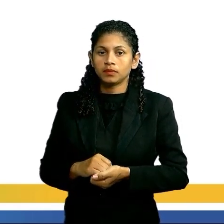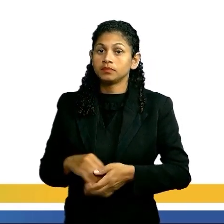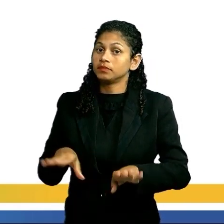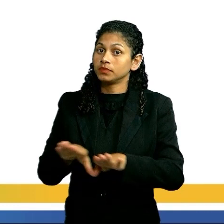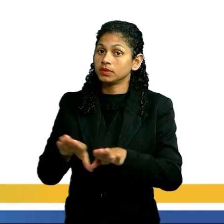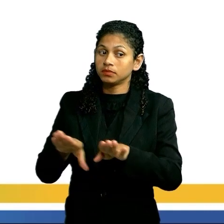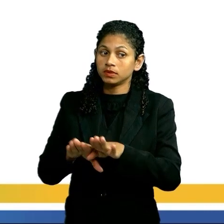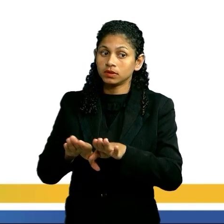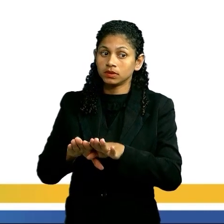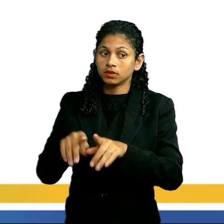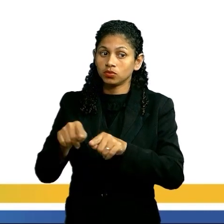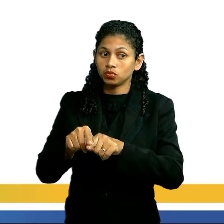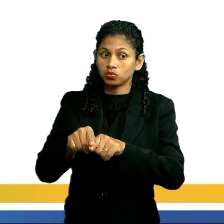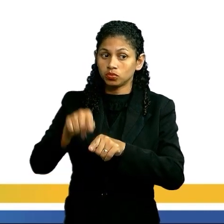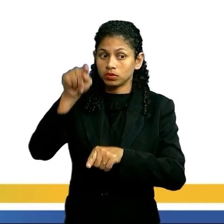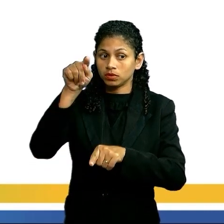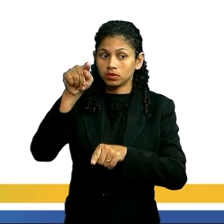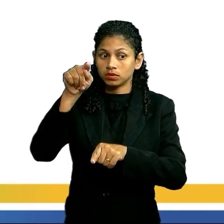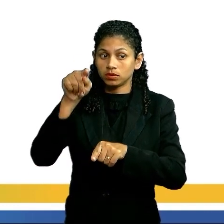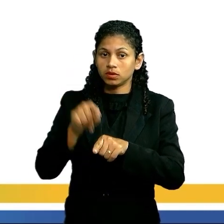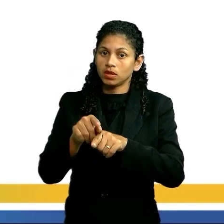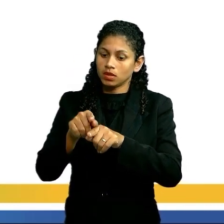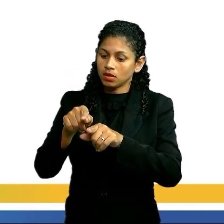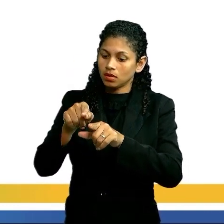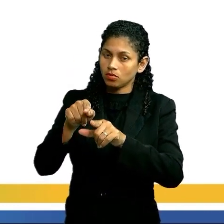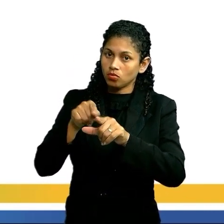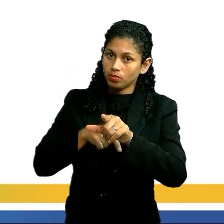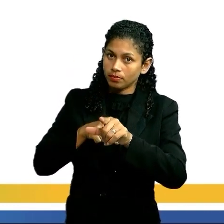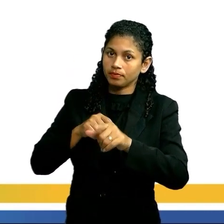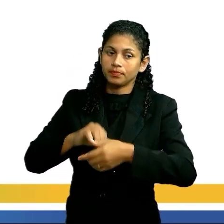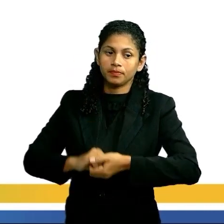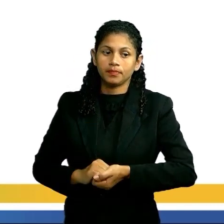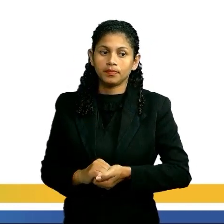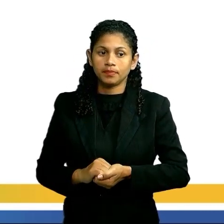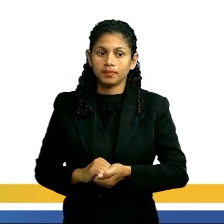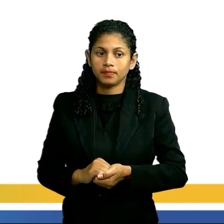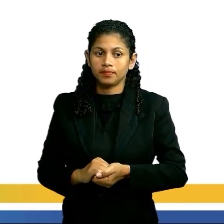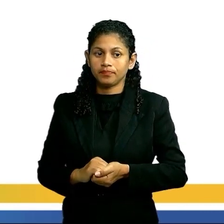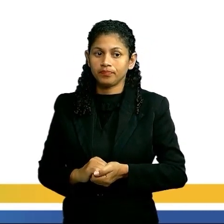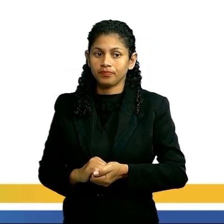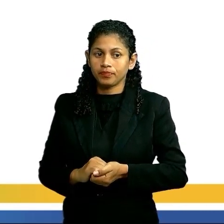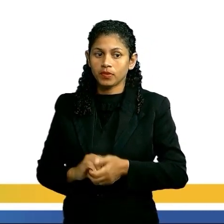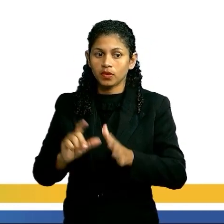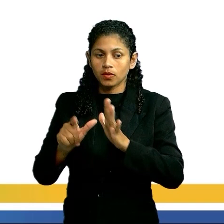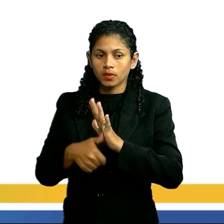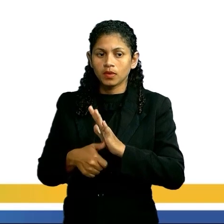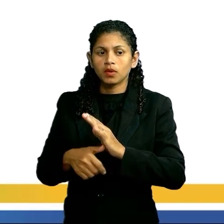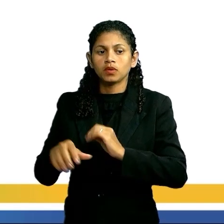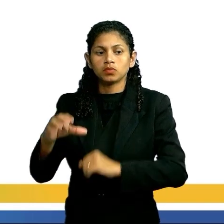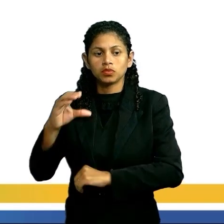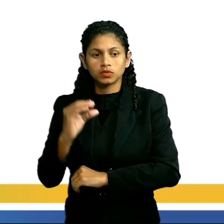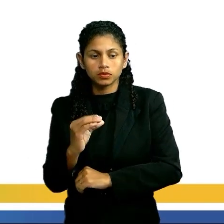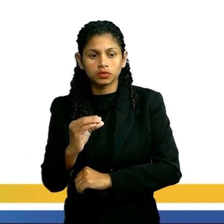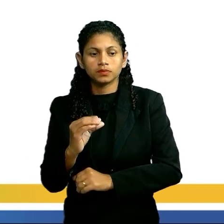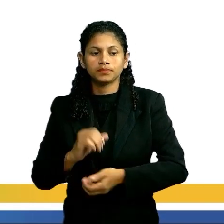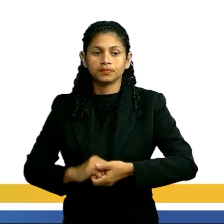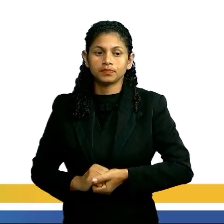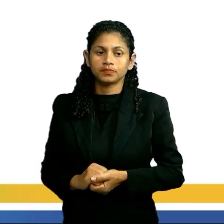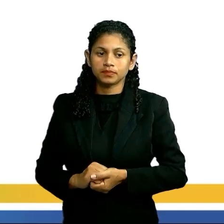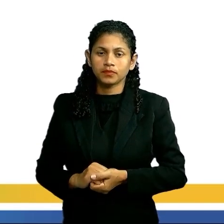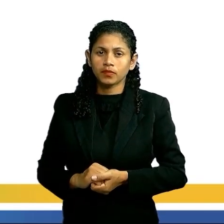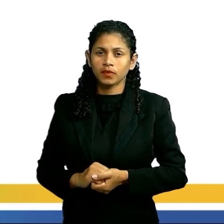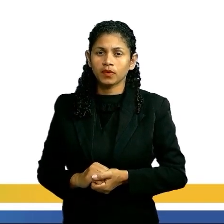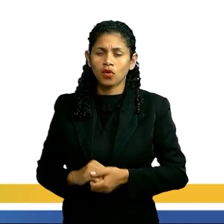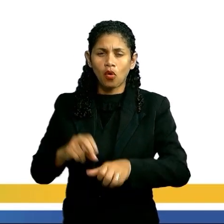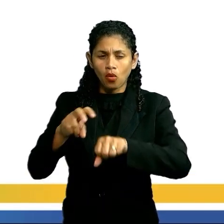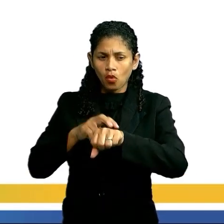um lá em cima e um ao lado. O oxigênio não conta como vizinho, certo? Aí vai seguindo. Esses de verdinho aí